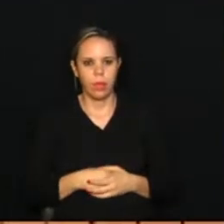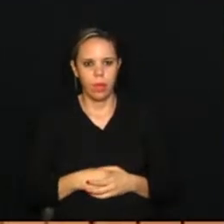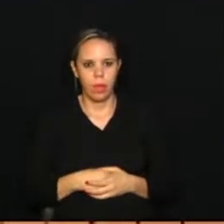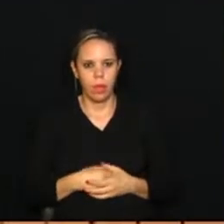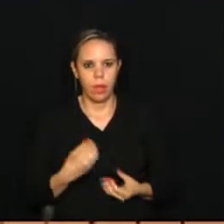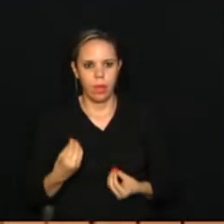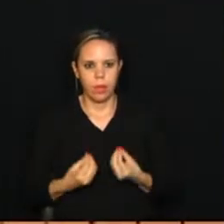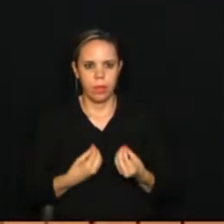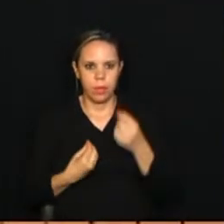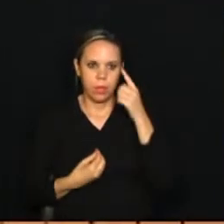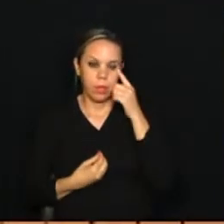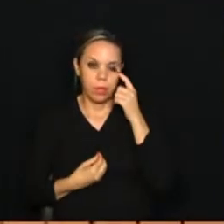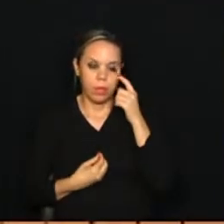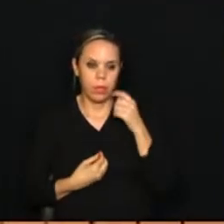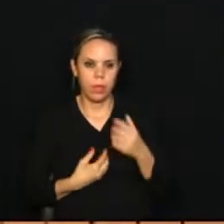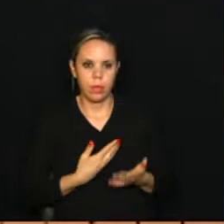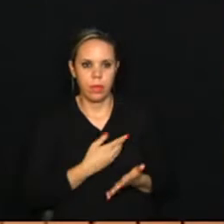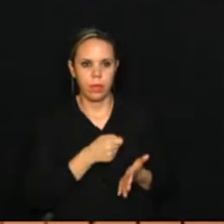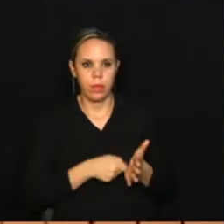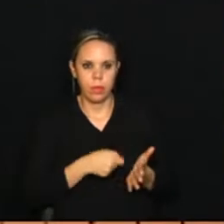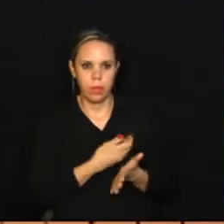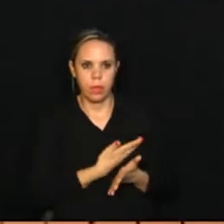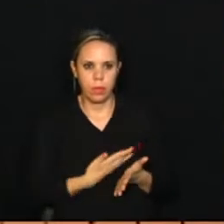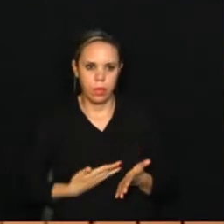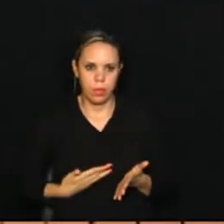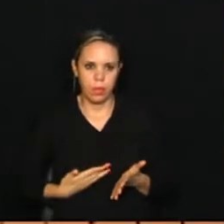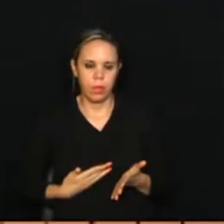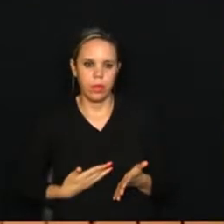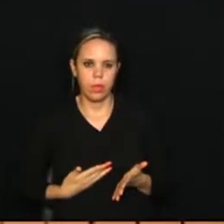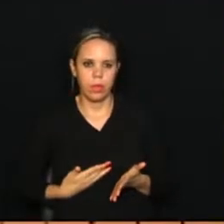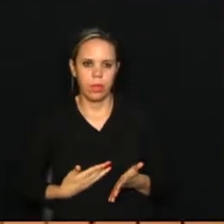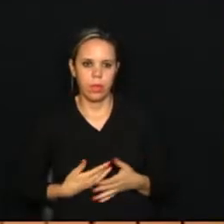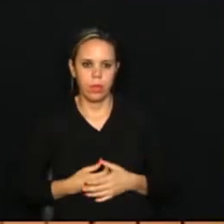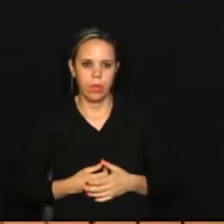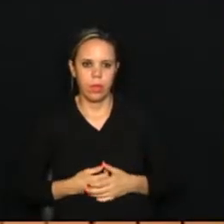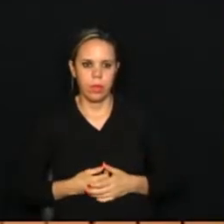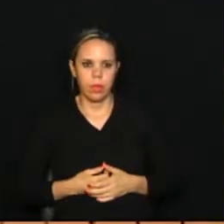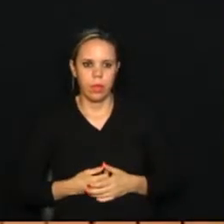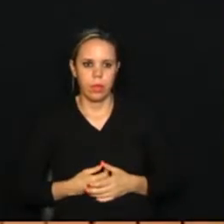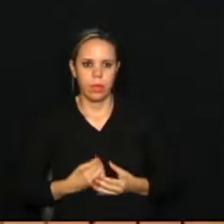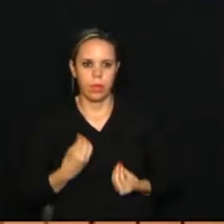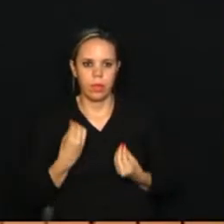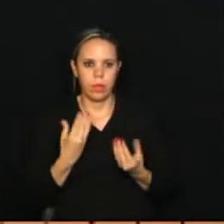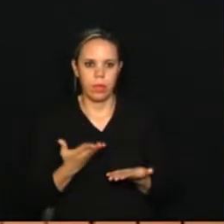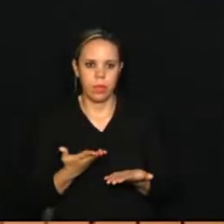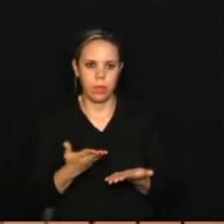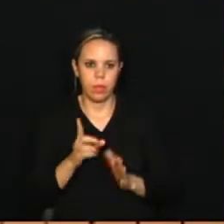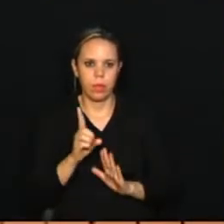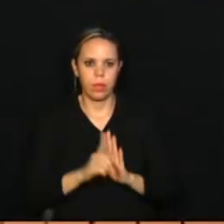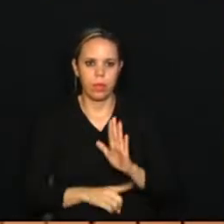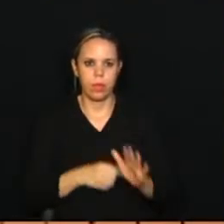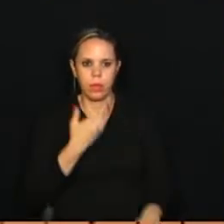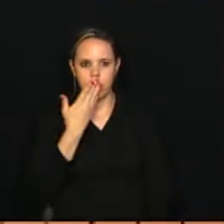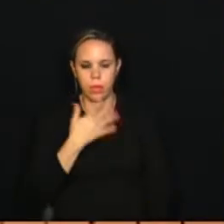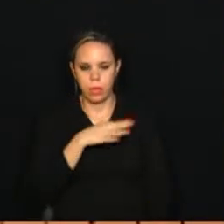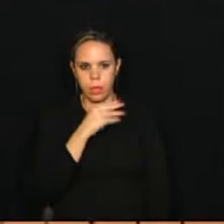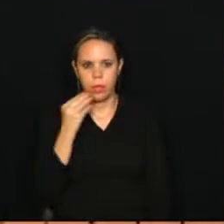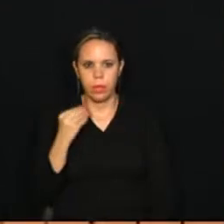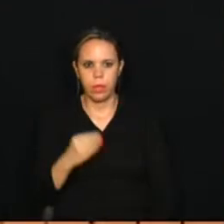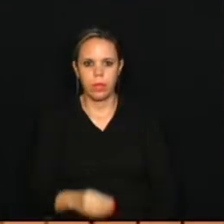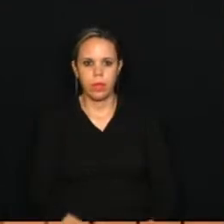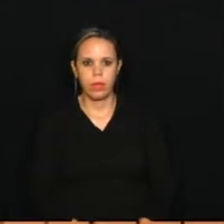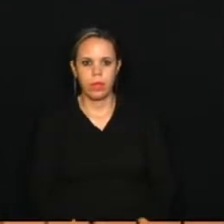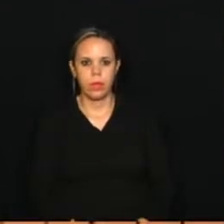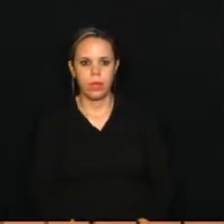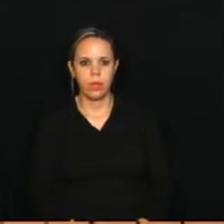como políticas públicas a ser apontadas, né, para garantir os direitos de nossas crianças e adolescentes.